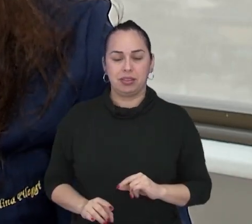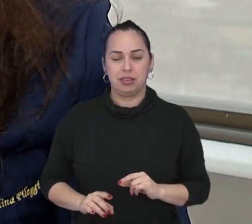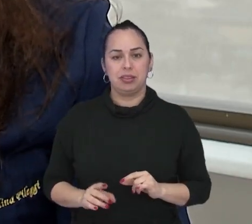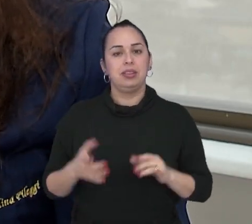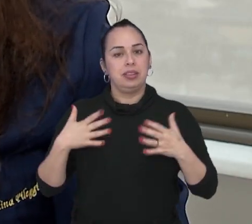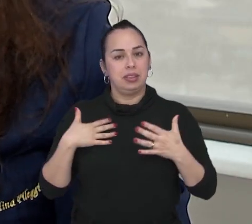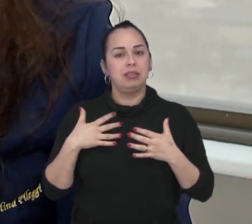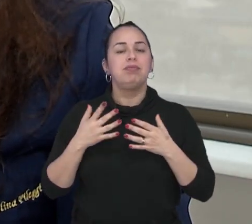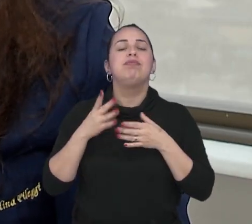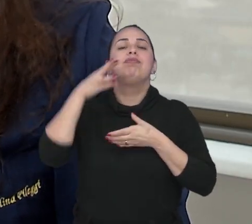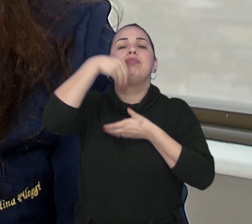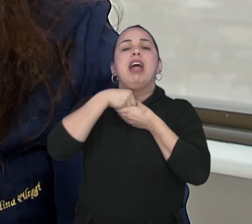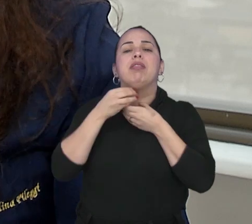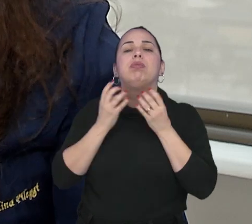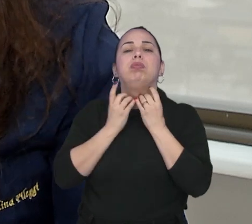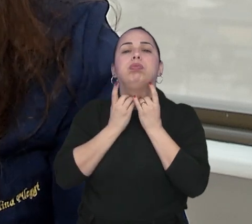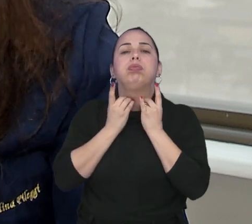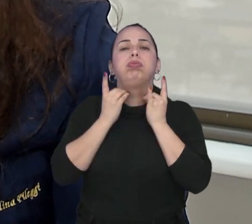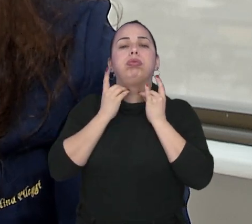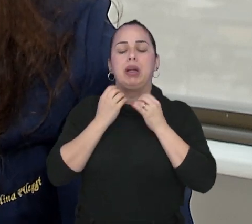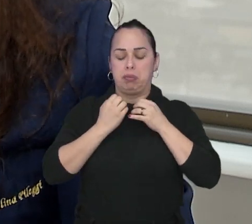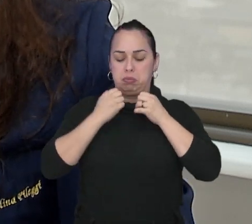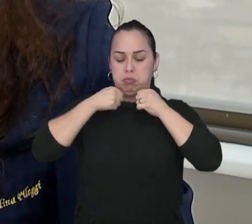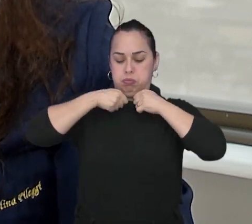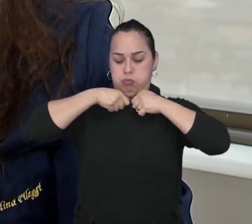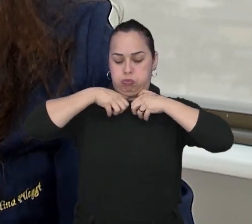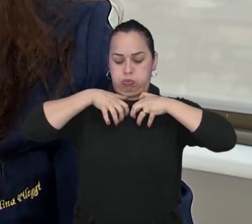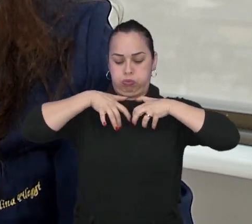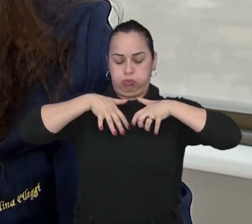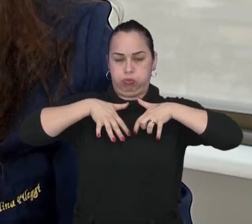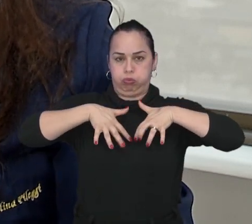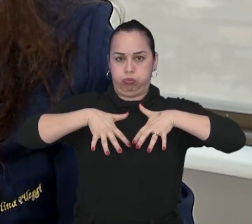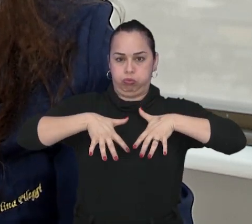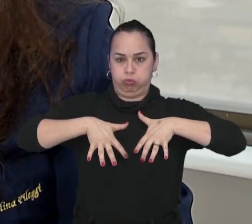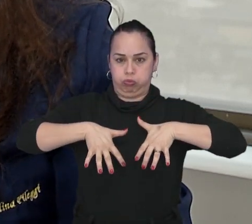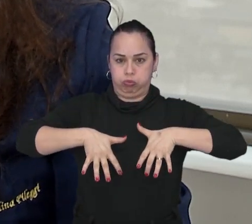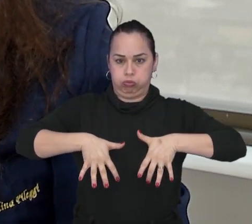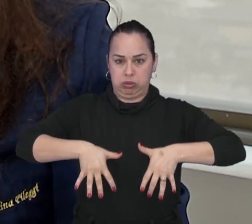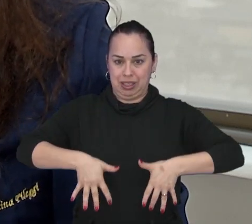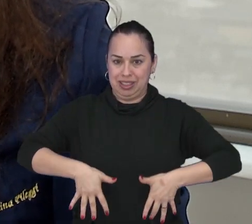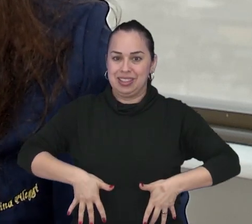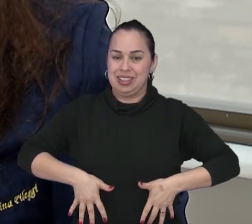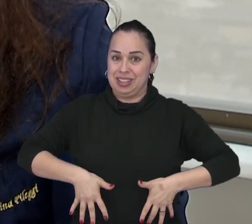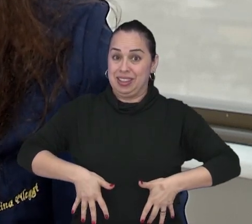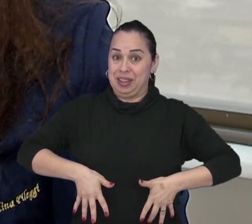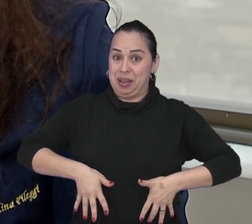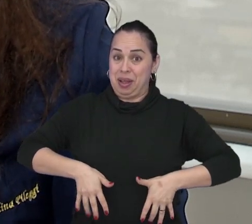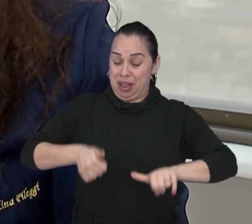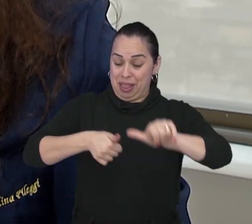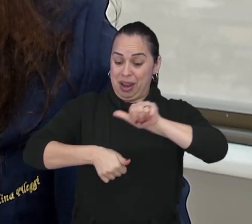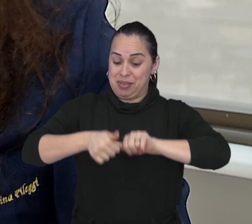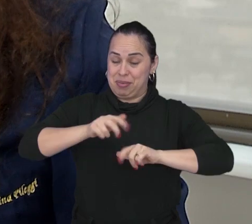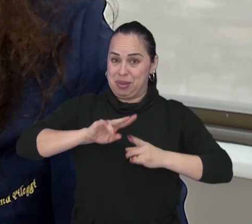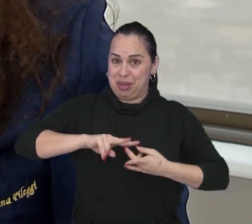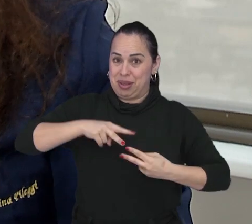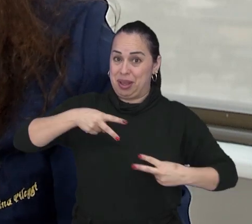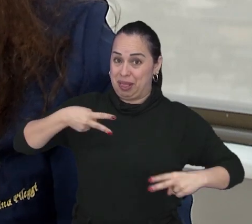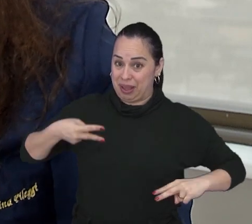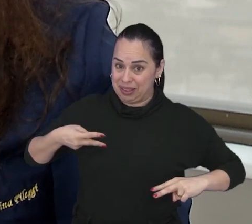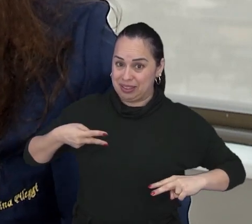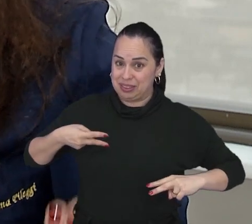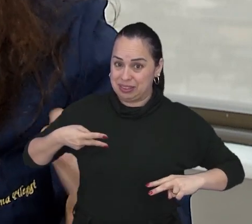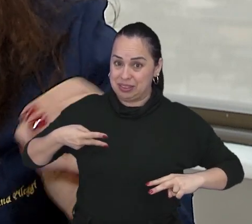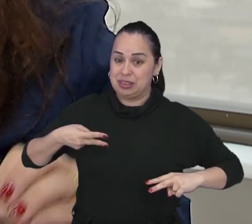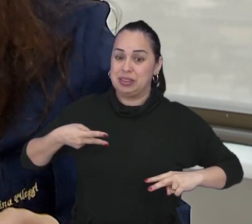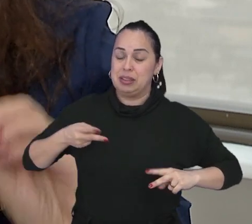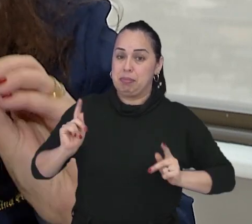dentro das nossas células lá no núcleo da célula ele entra dentro da célula da gente e vai lá no nosso DNA para regular a